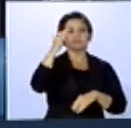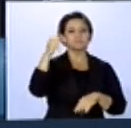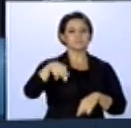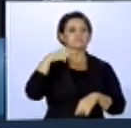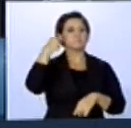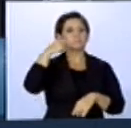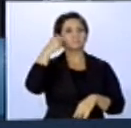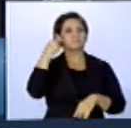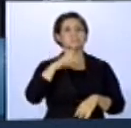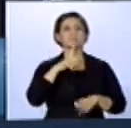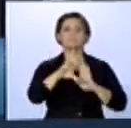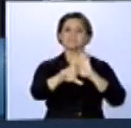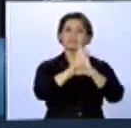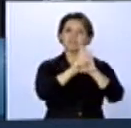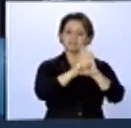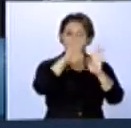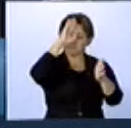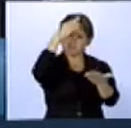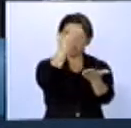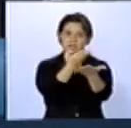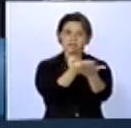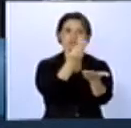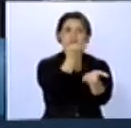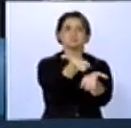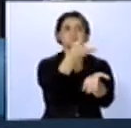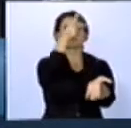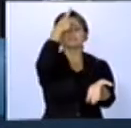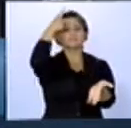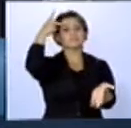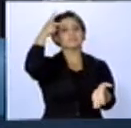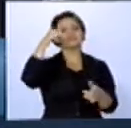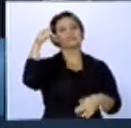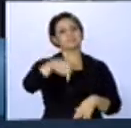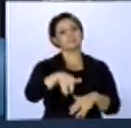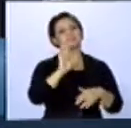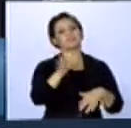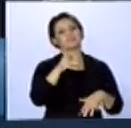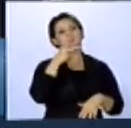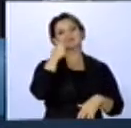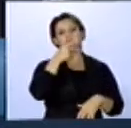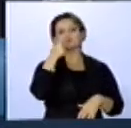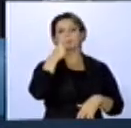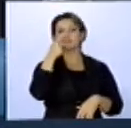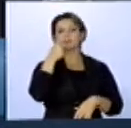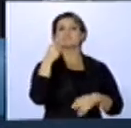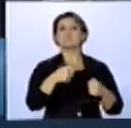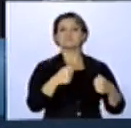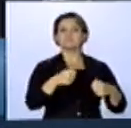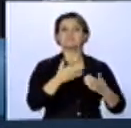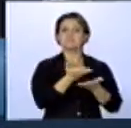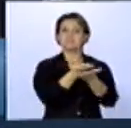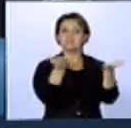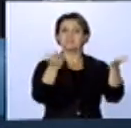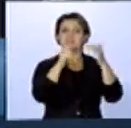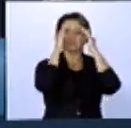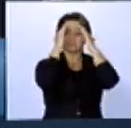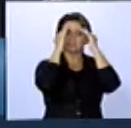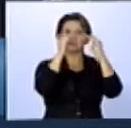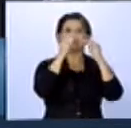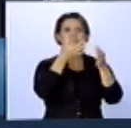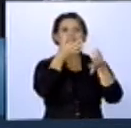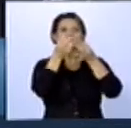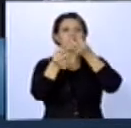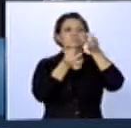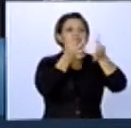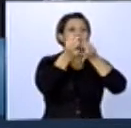democrática tem uma confiança do Povo mas que para isso aqui já foi dito hoje eu preciso que o povo seja de ouvido a